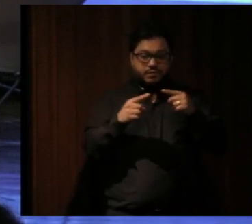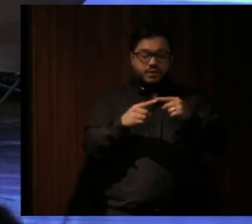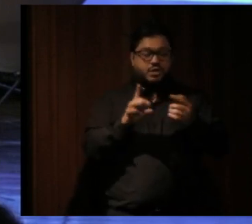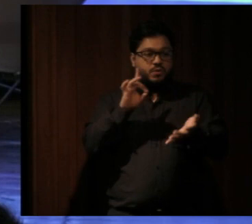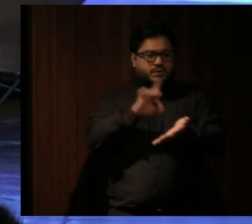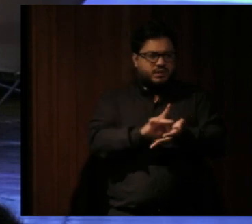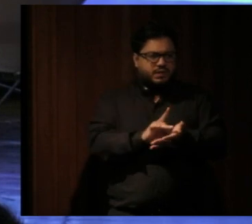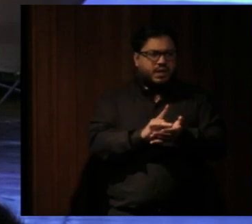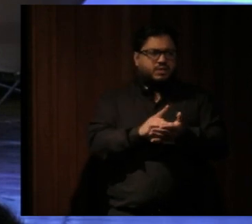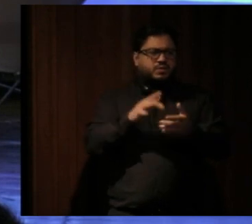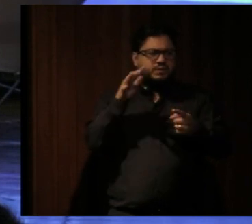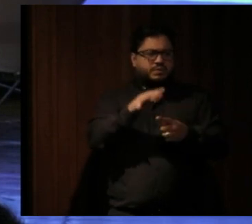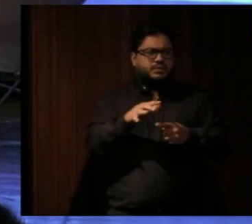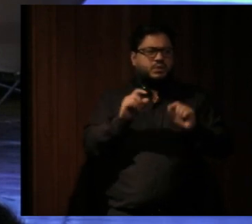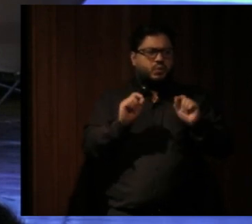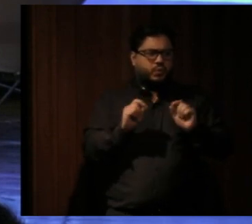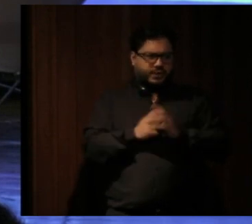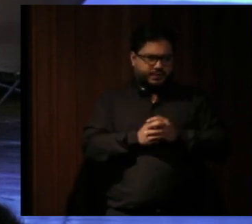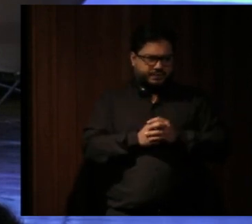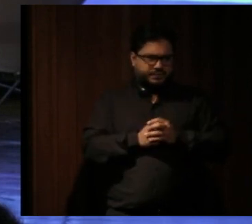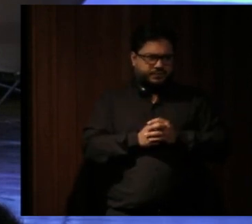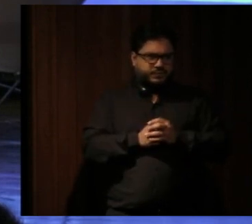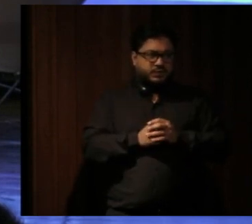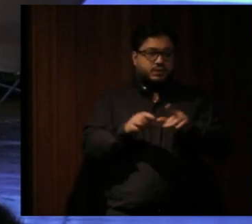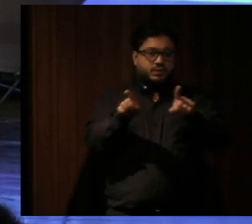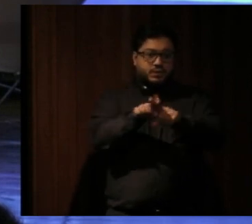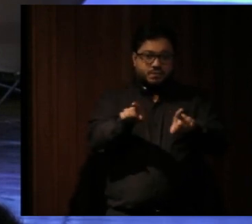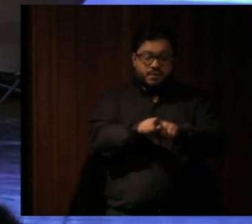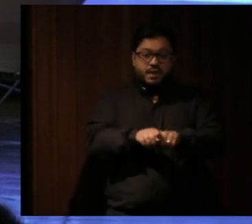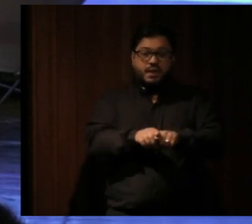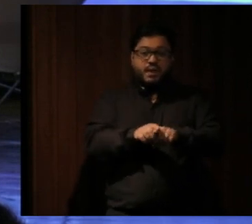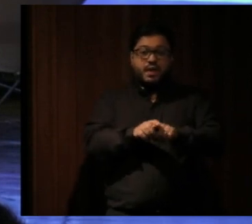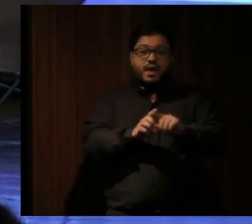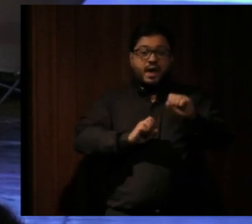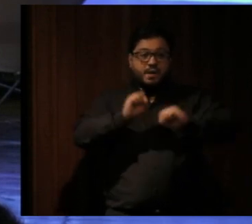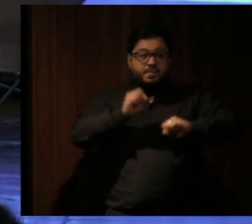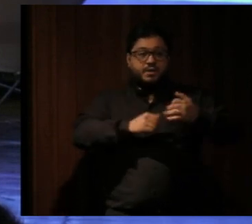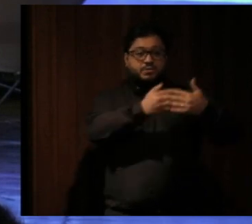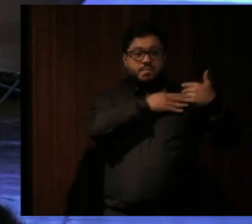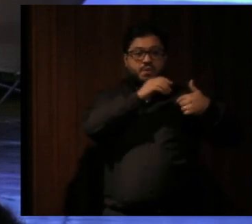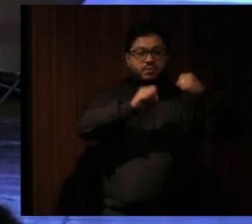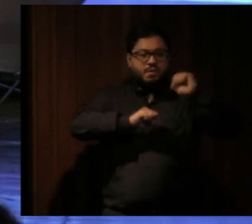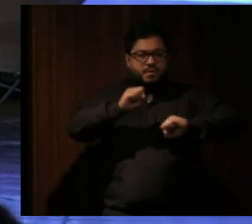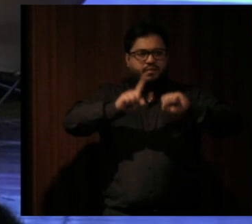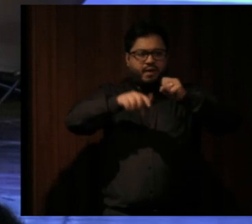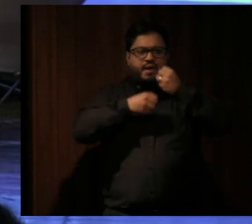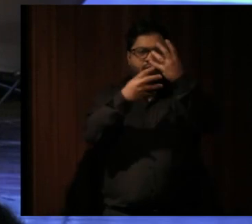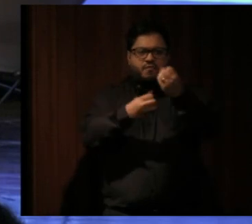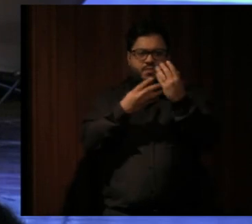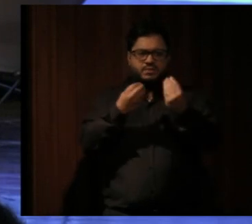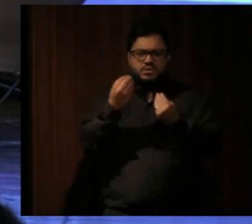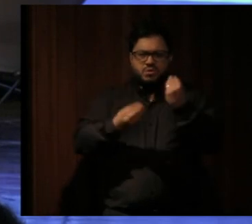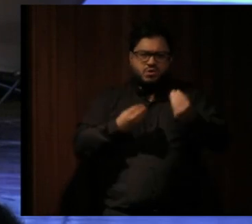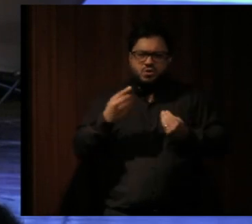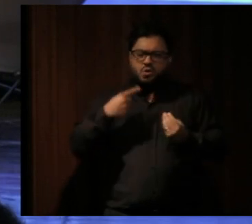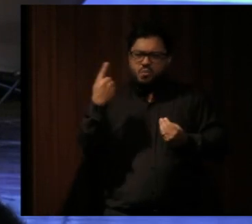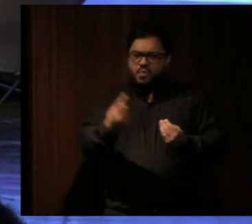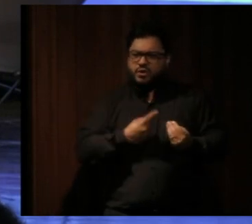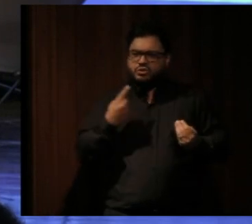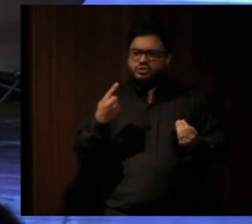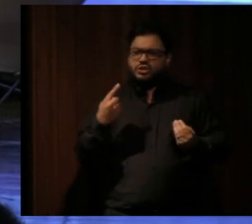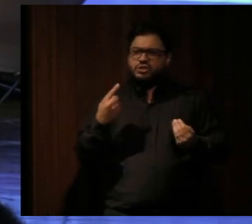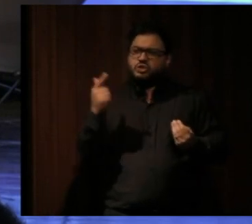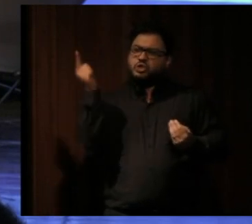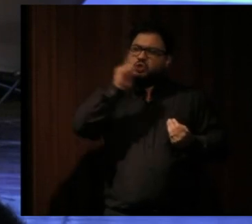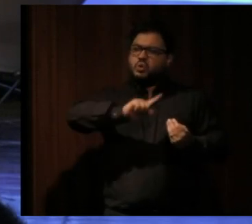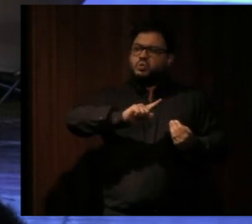realidade com essa pressão e assim além disso né A ensa o papel da Imprensa é informar e como é que a gente como é que a